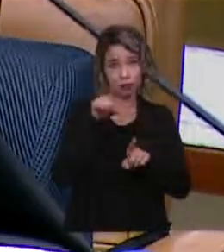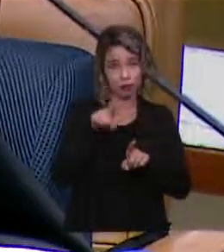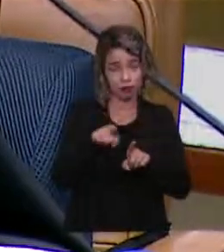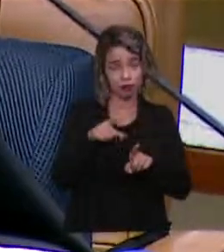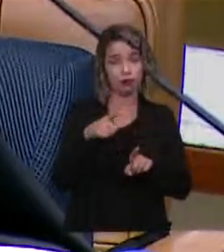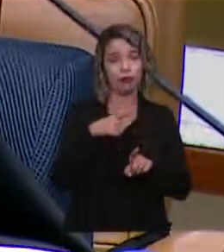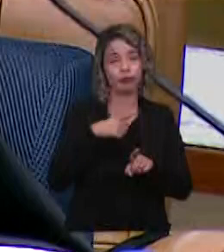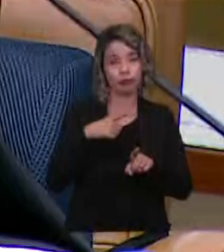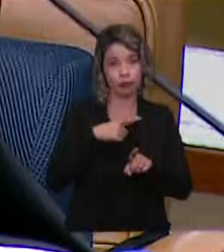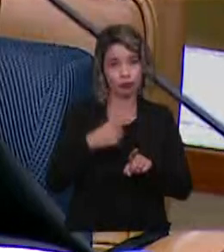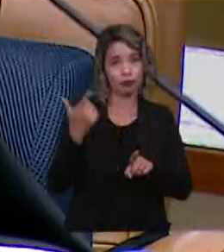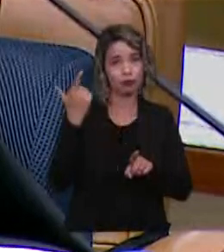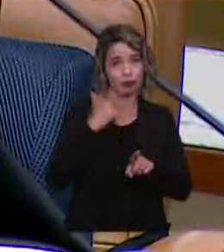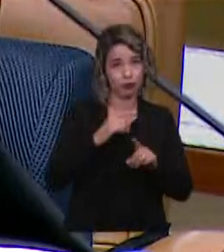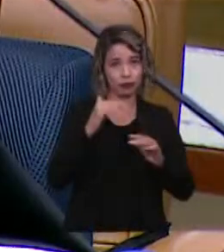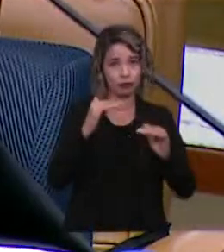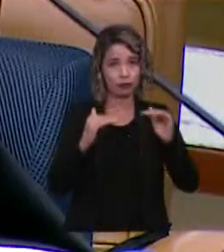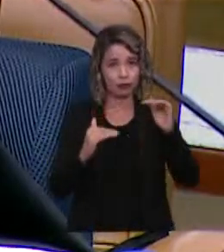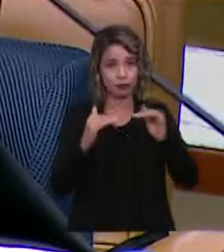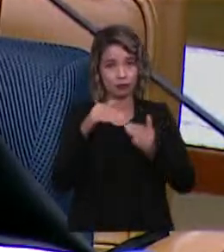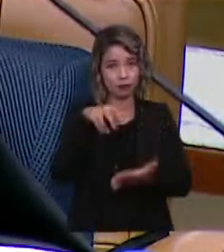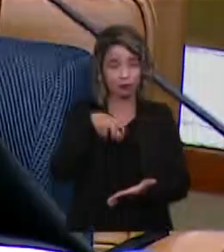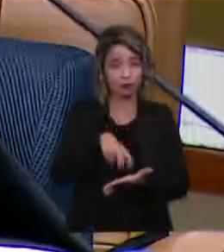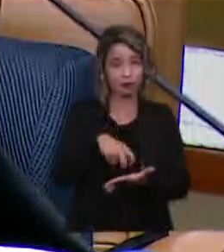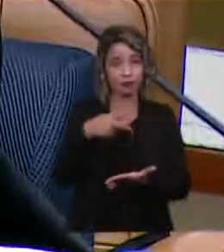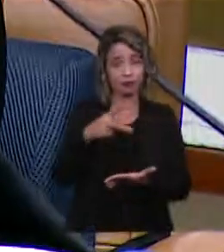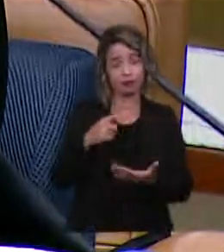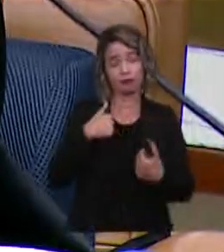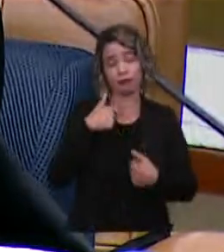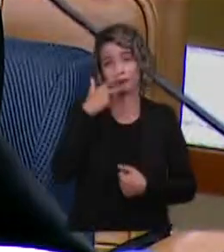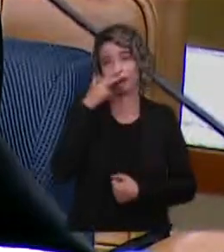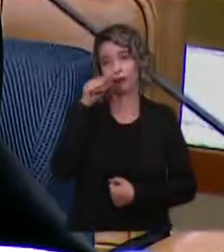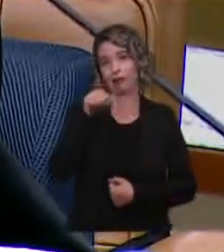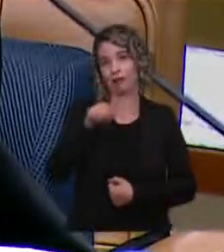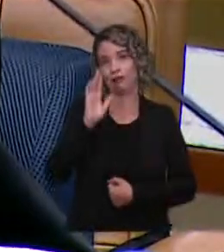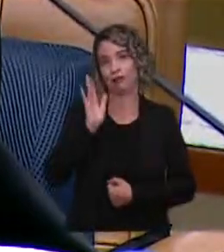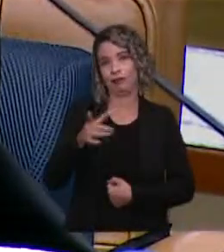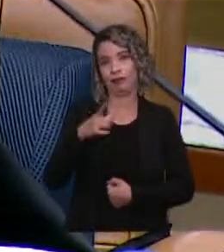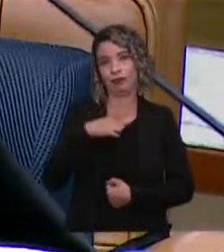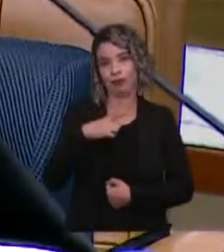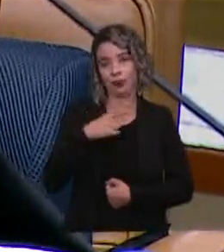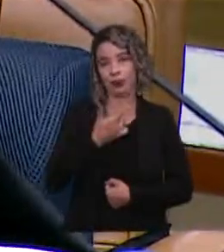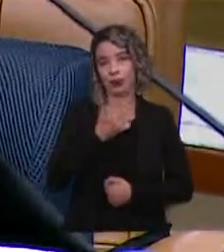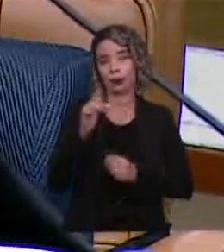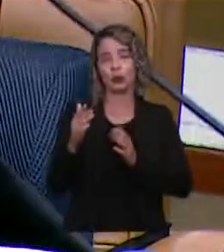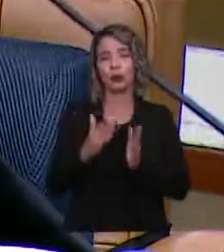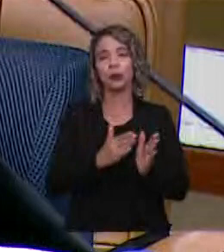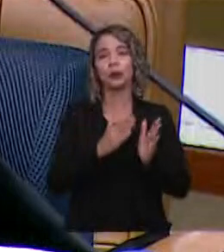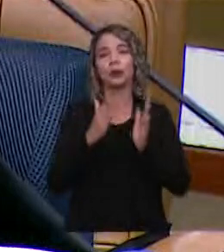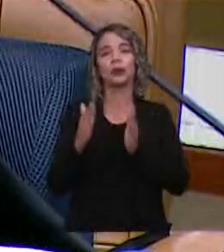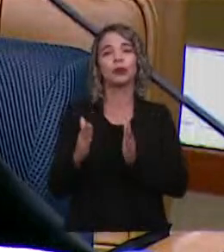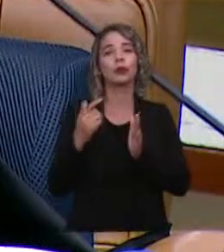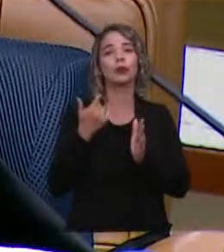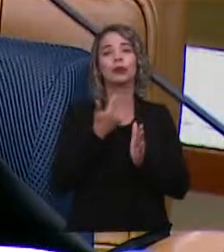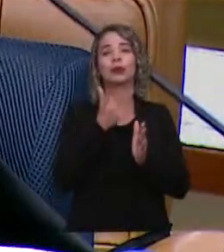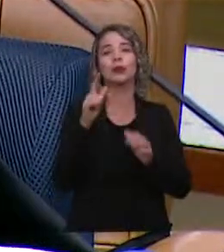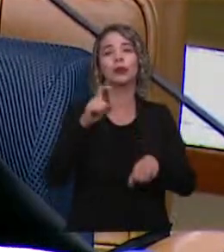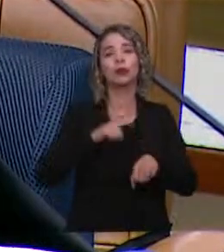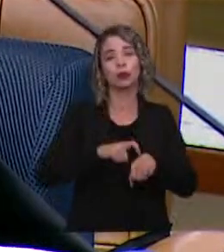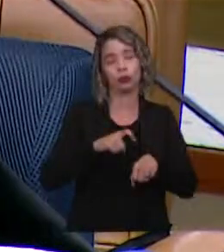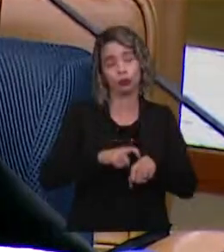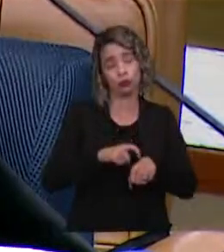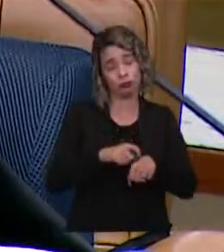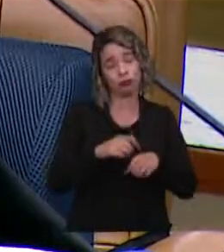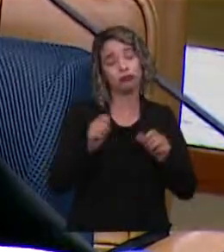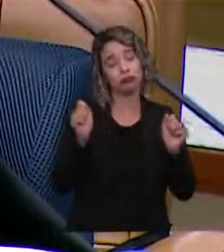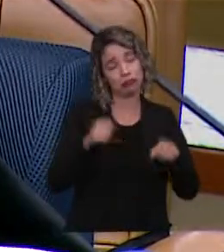para efeito da dosimetria da pena, creio que isso já estará num segundo momento, embora possamos também tratar